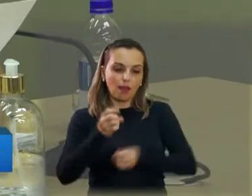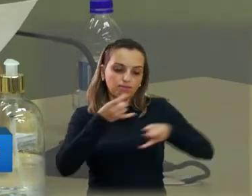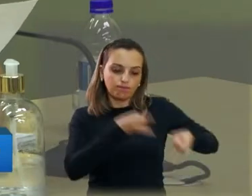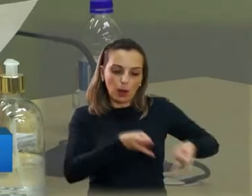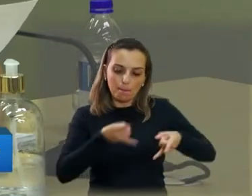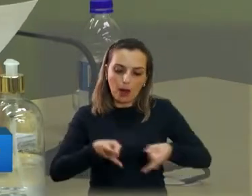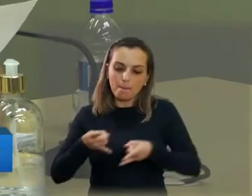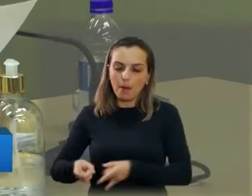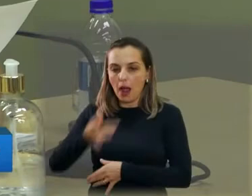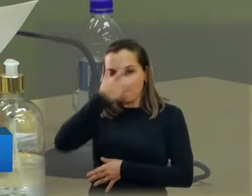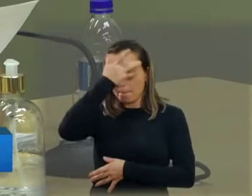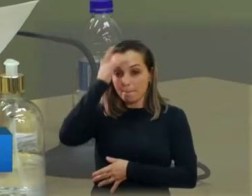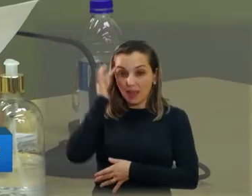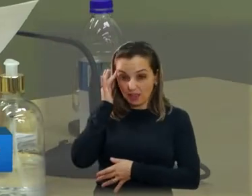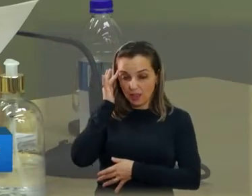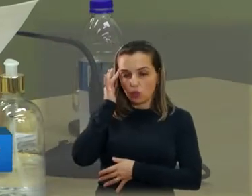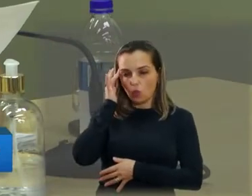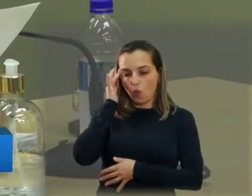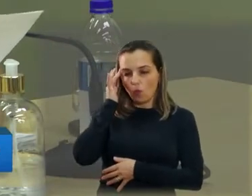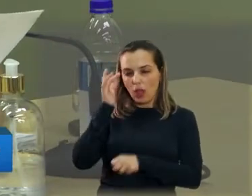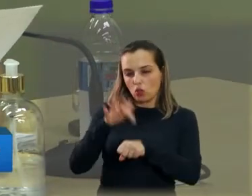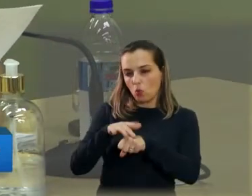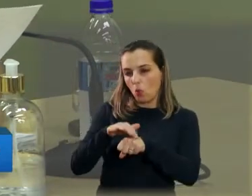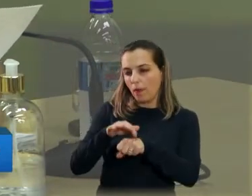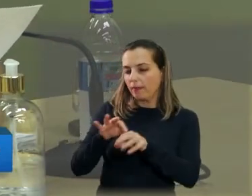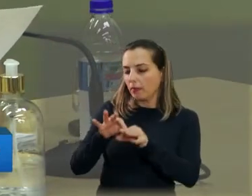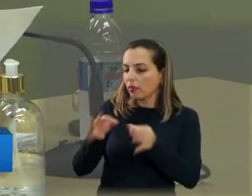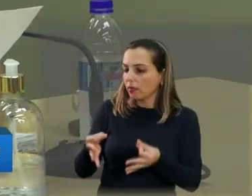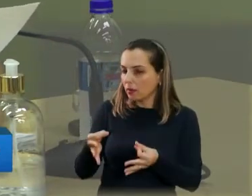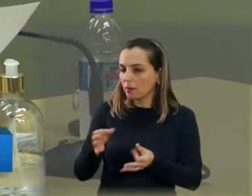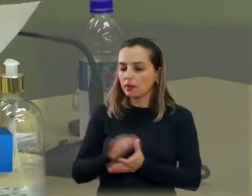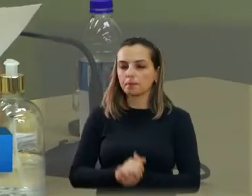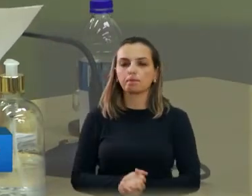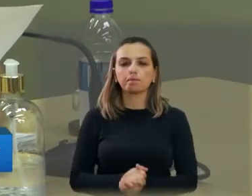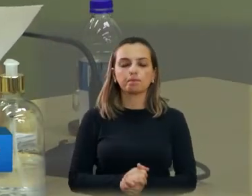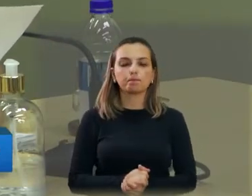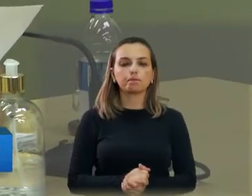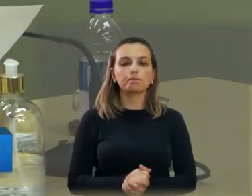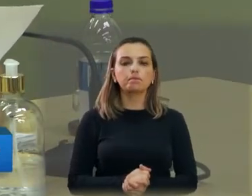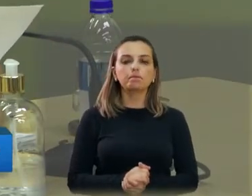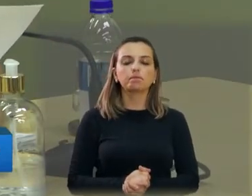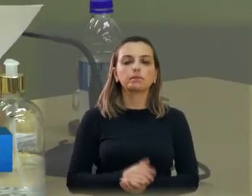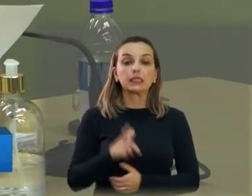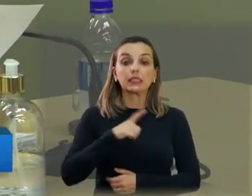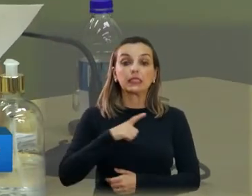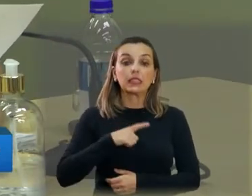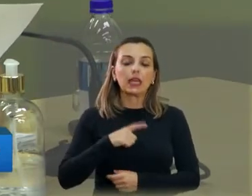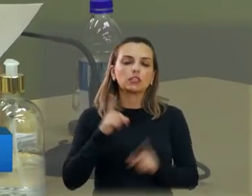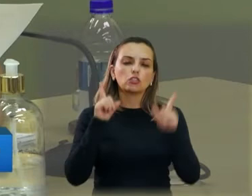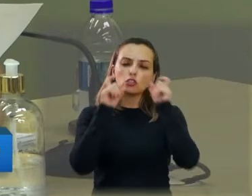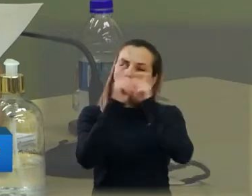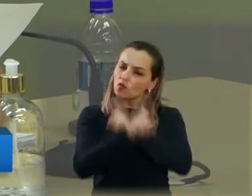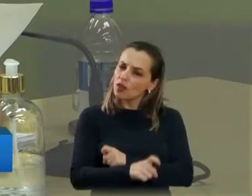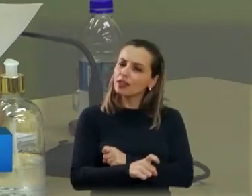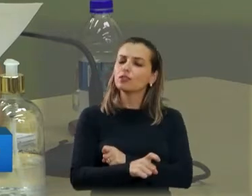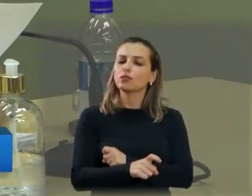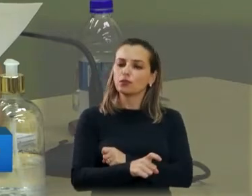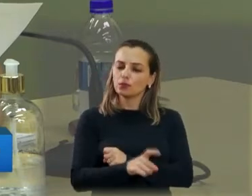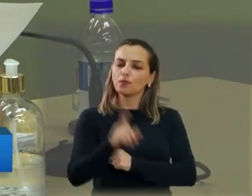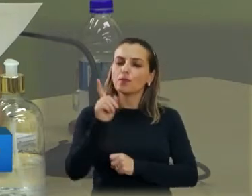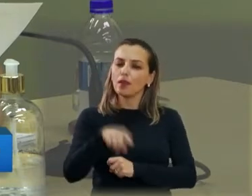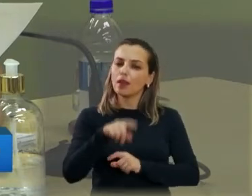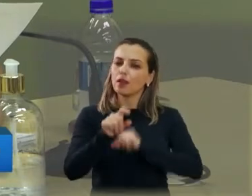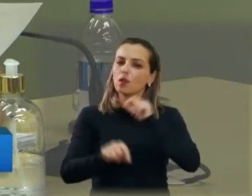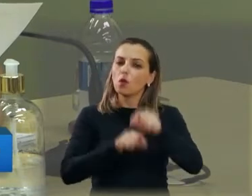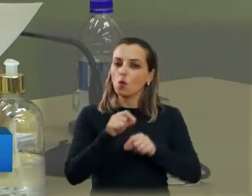para pacientes de baixa complexidade. Essa unidade, a gente tem 2 dificuldades, né? A primeira dificuldade